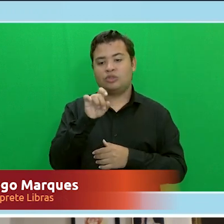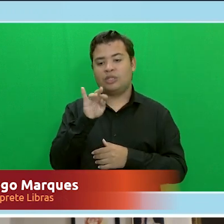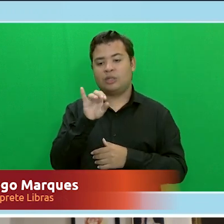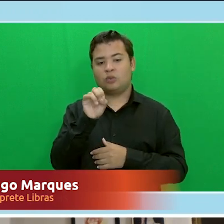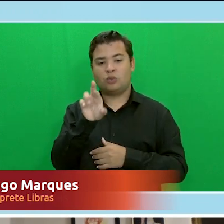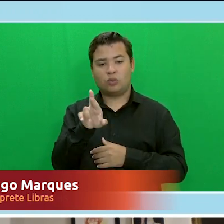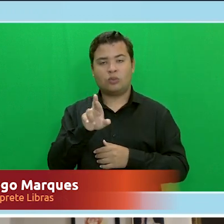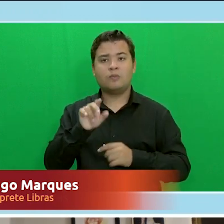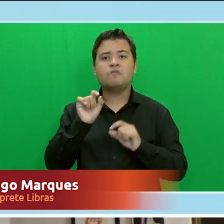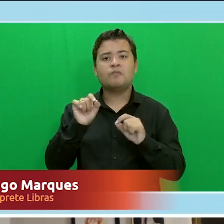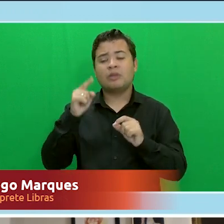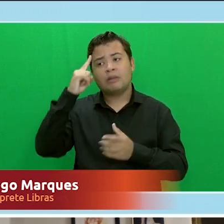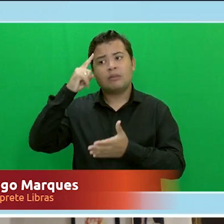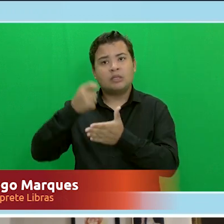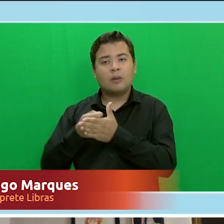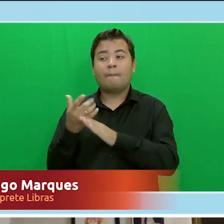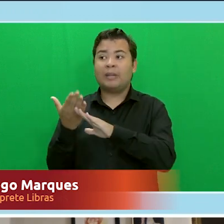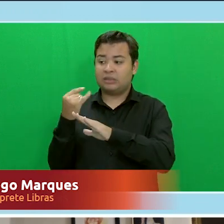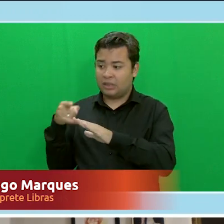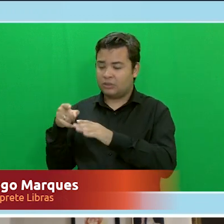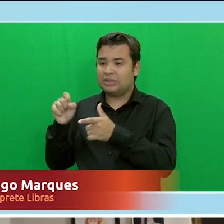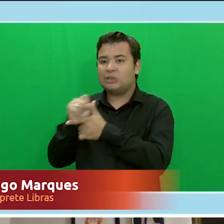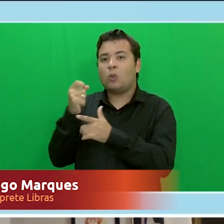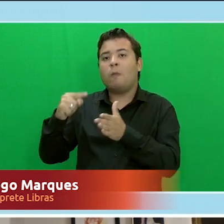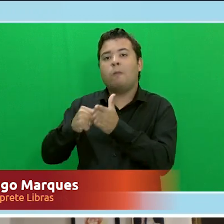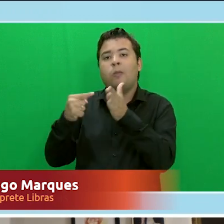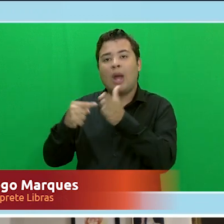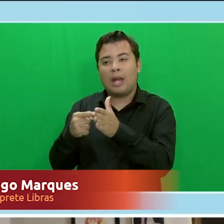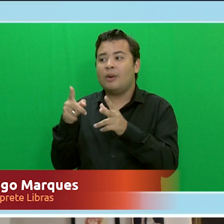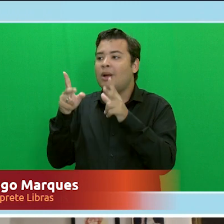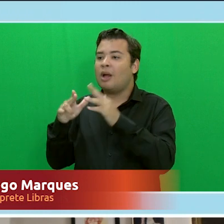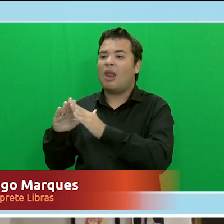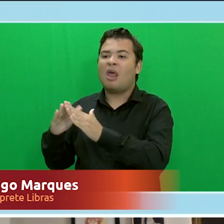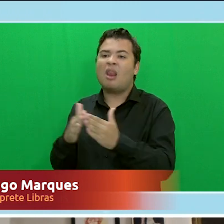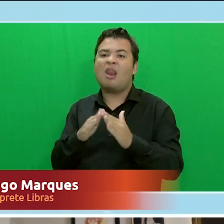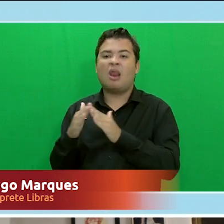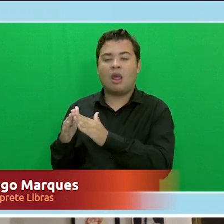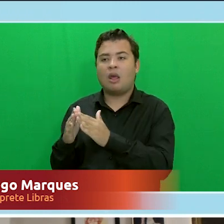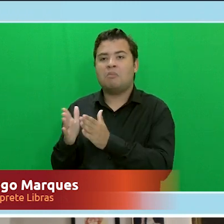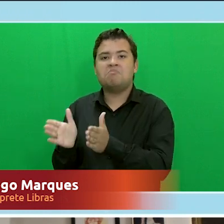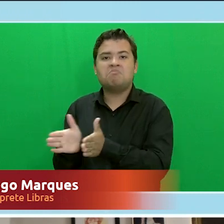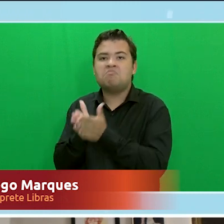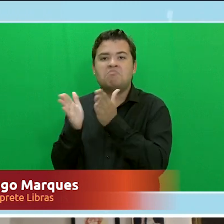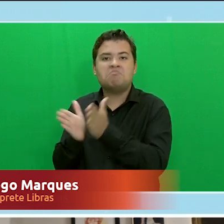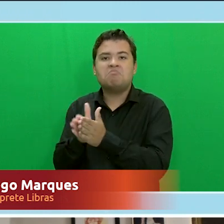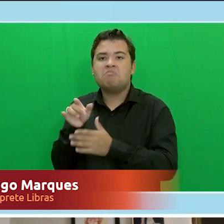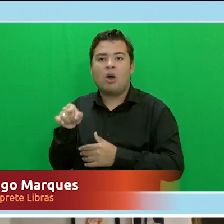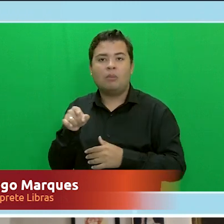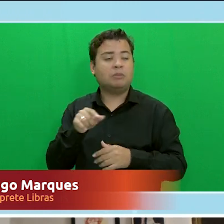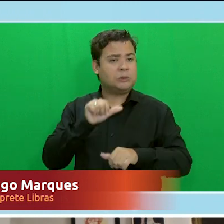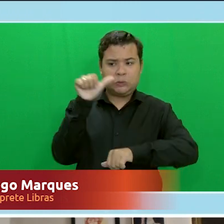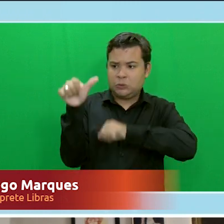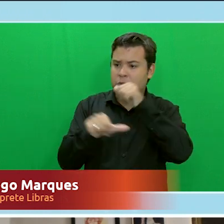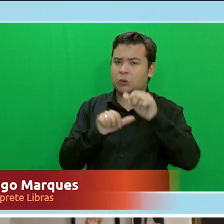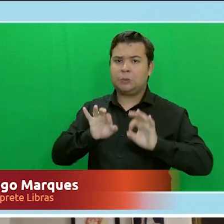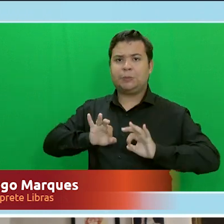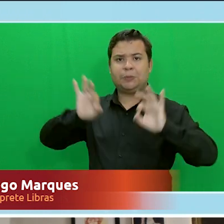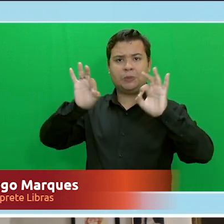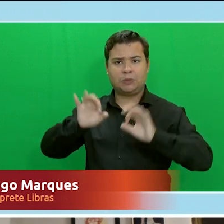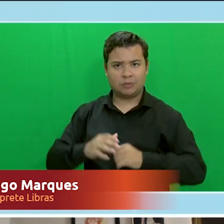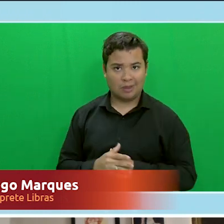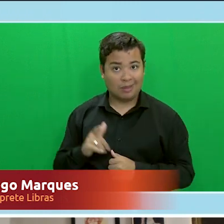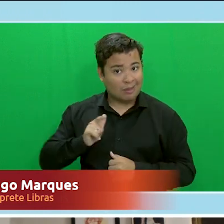setor Bueno. O setor Bueno era a periferia de Goiânia, era local de classe média baixa. O que